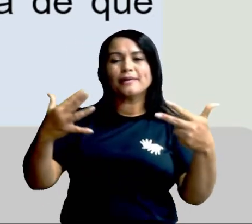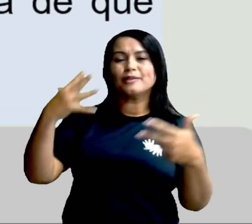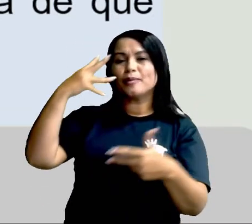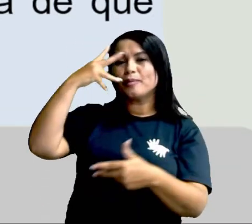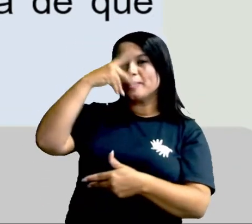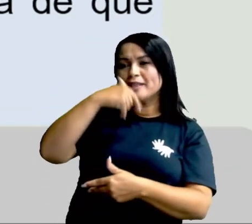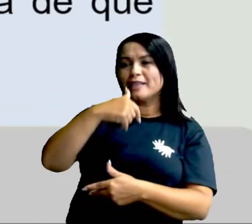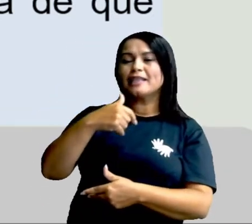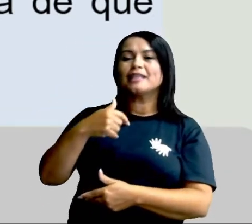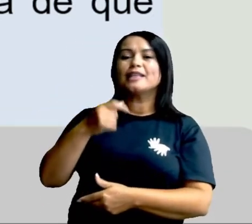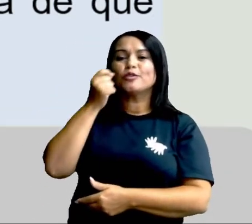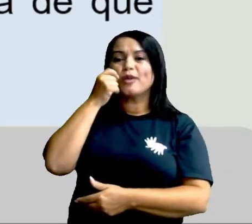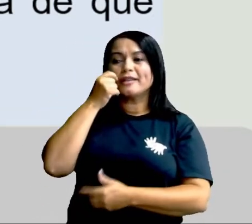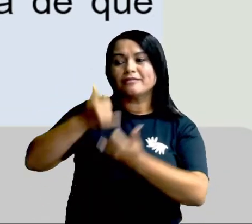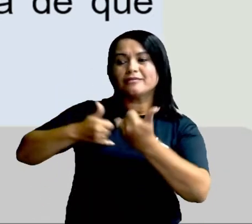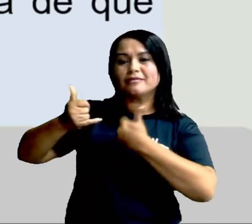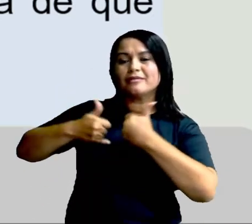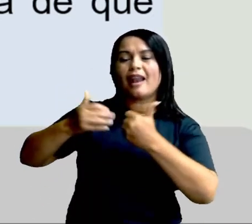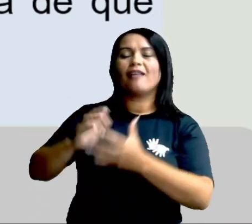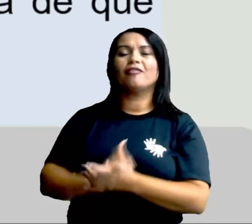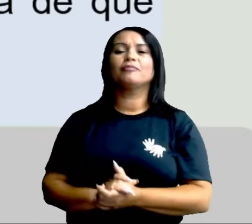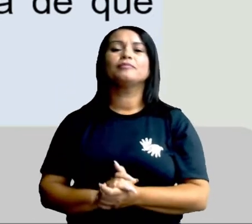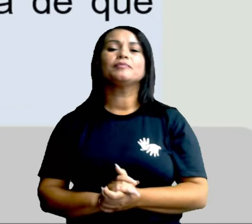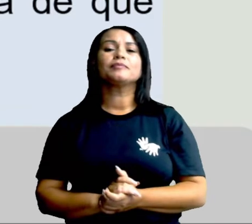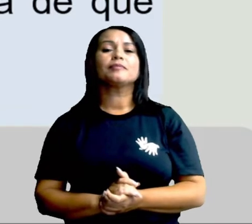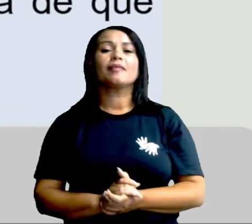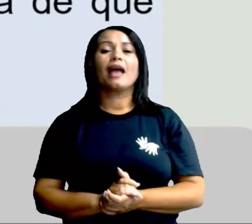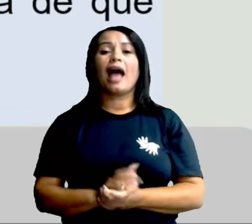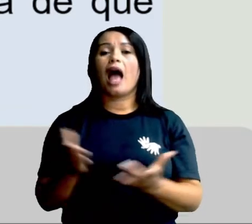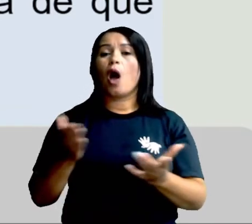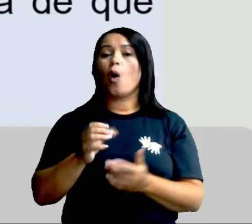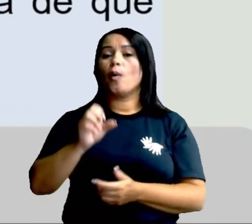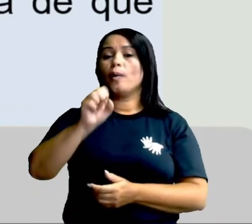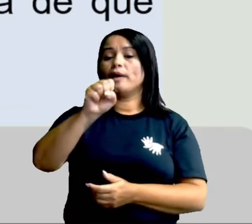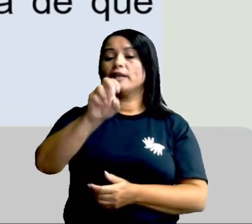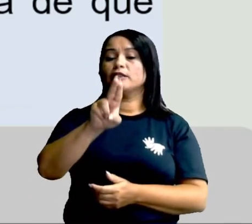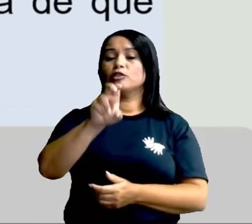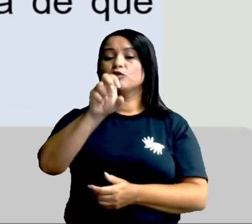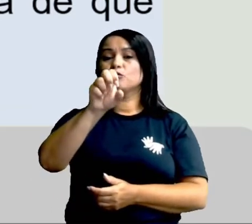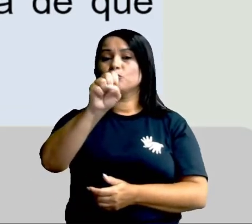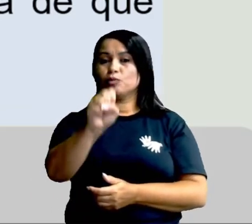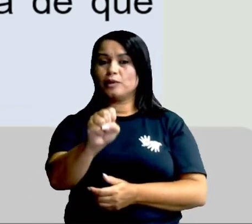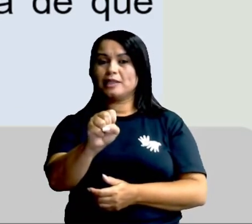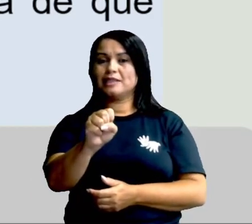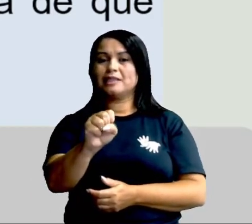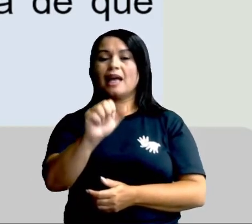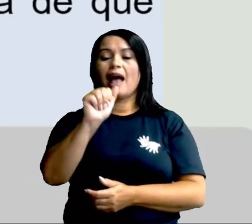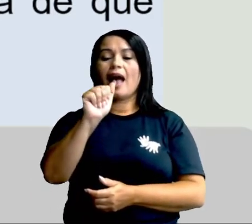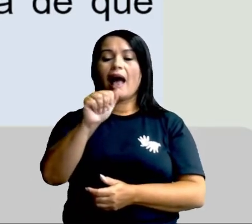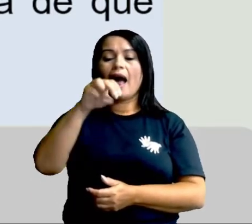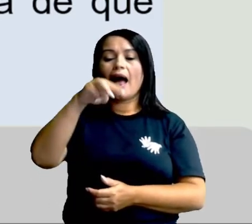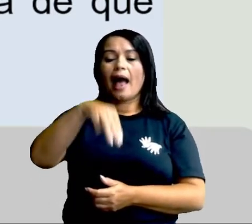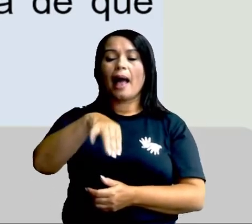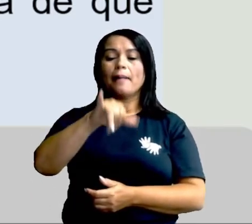que falavam, aí agora é suas